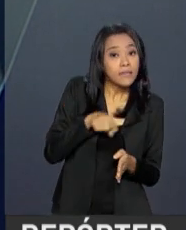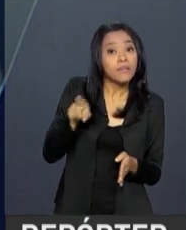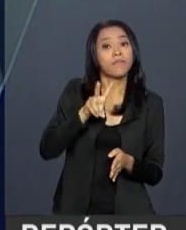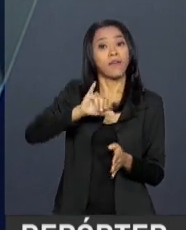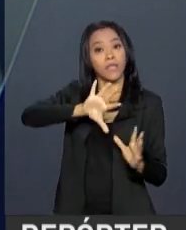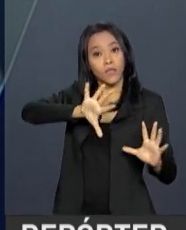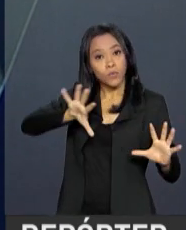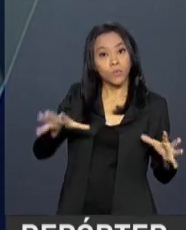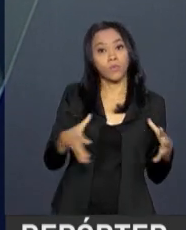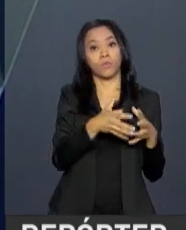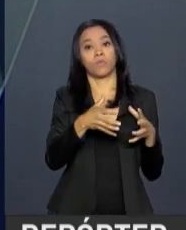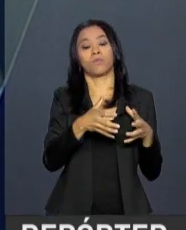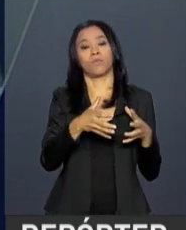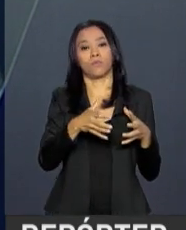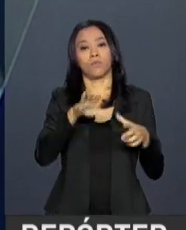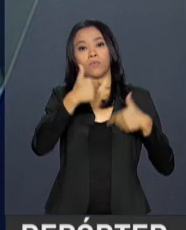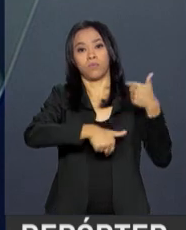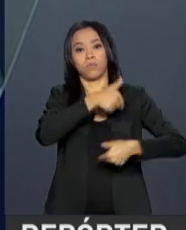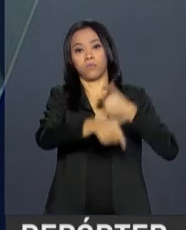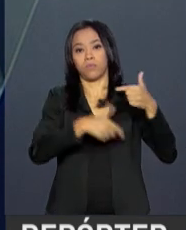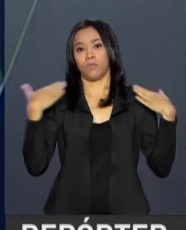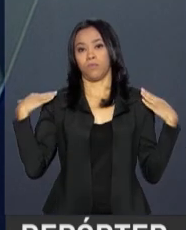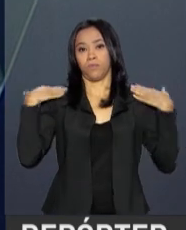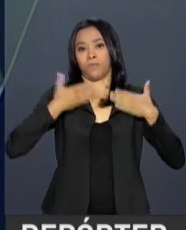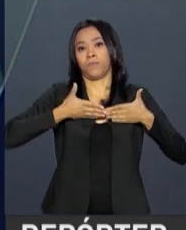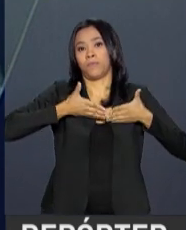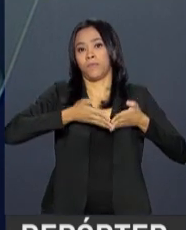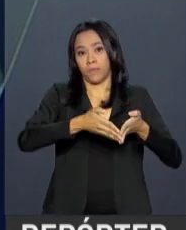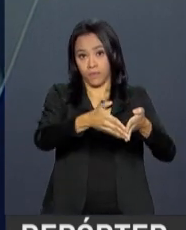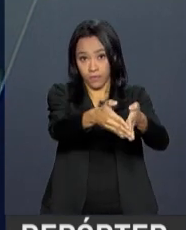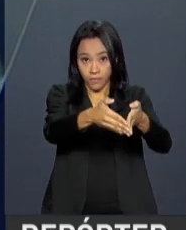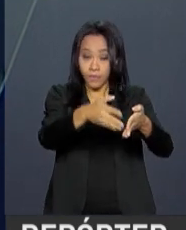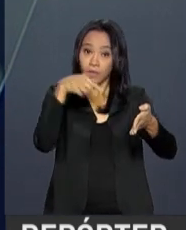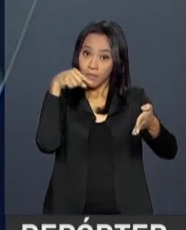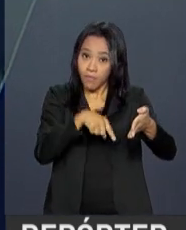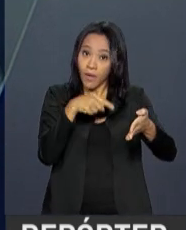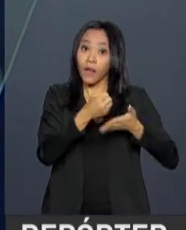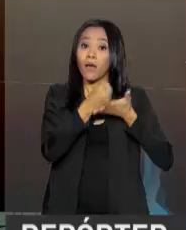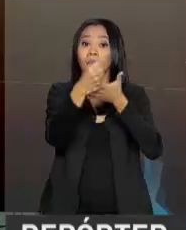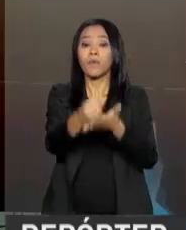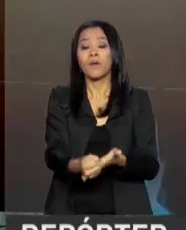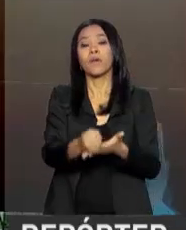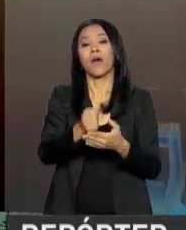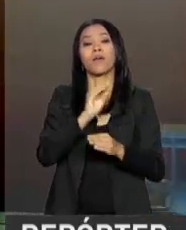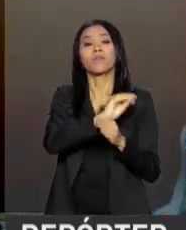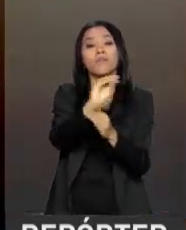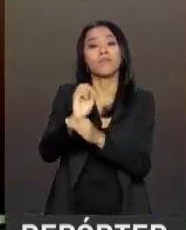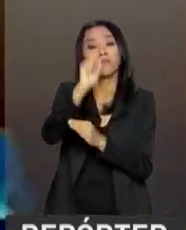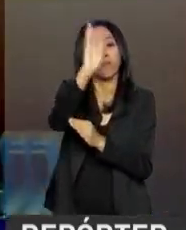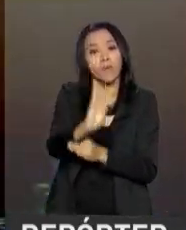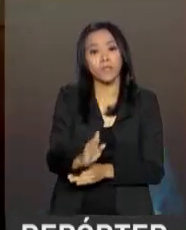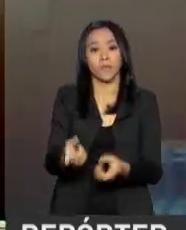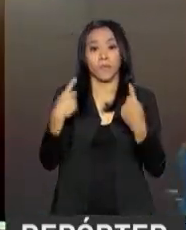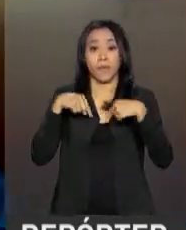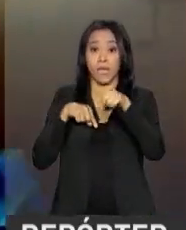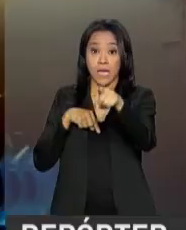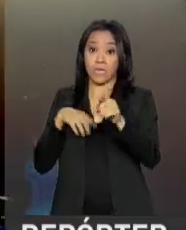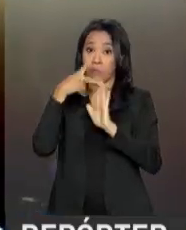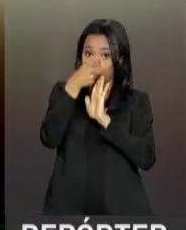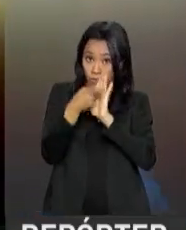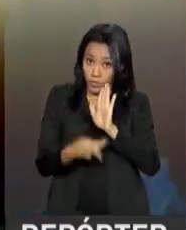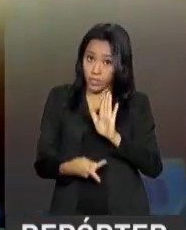esquadra e serão empregados na defesa dos interesses marítimos brasileiros. O ProSub é um dos maiores